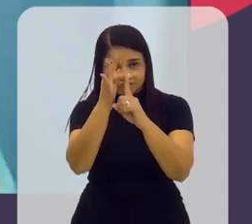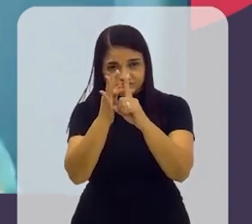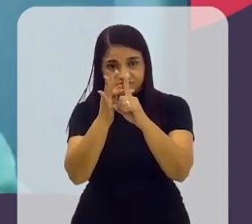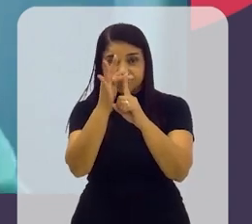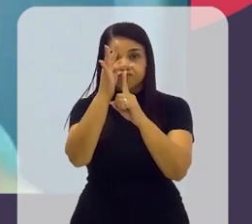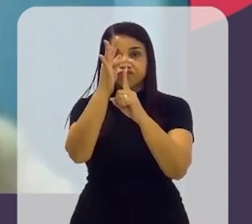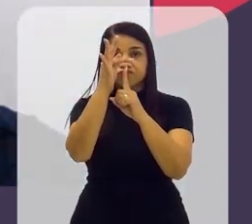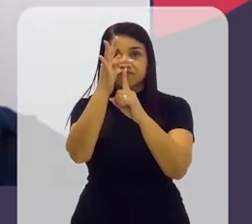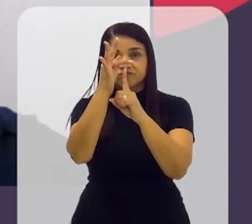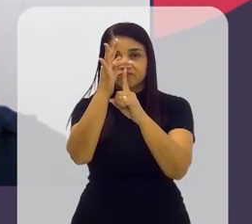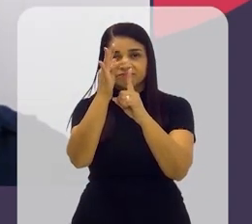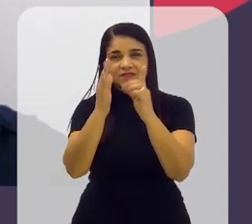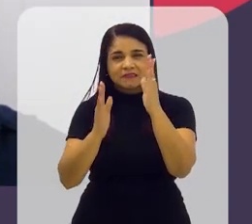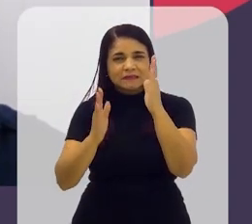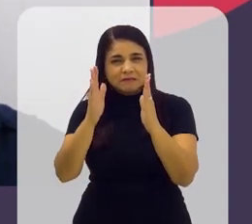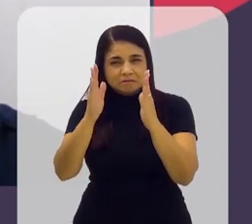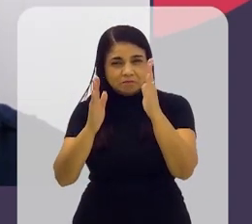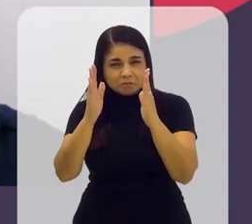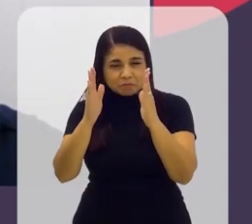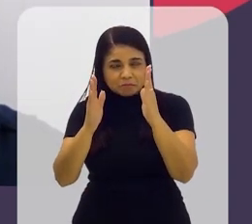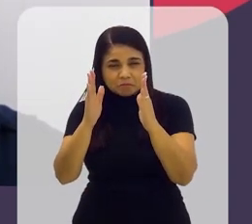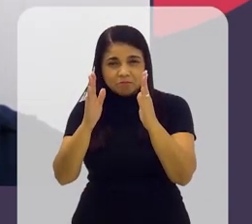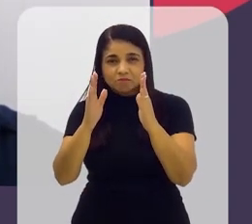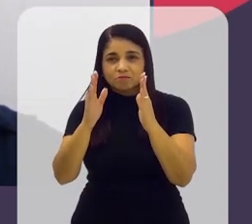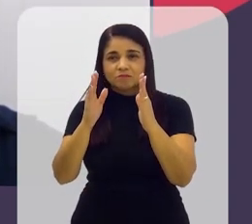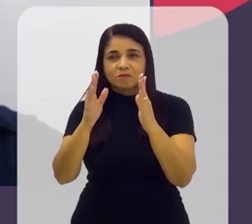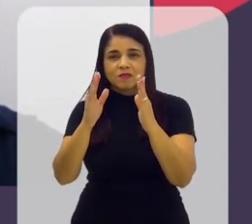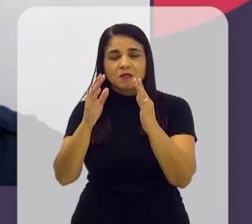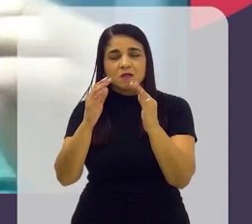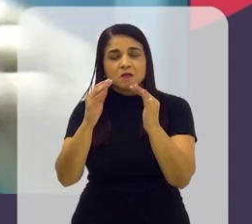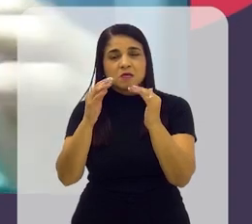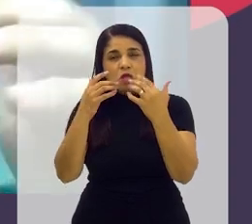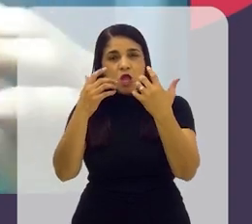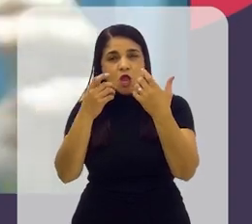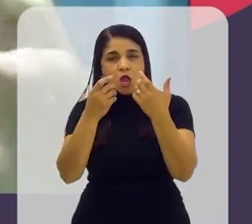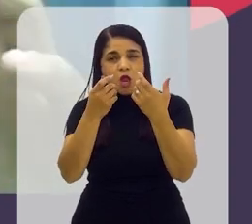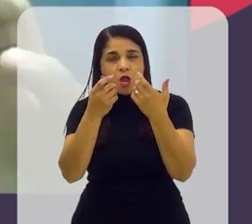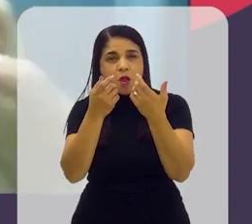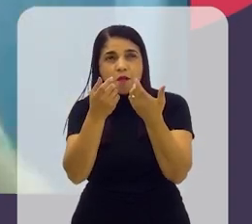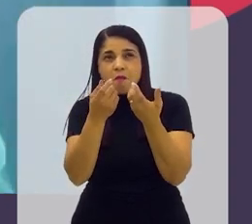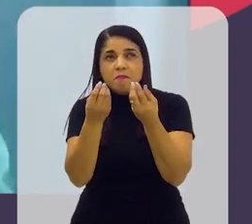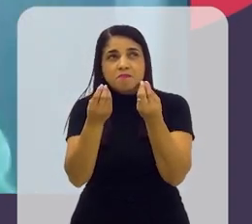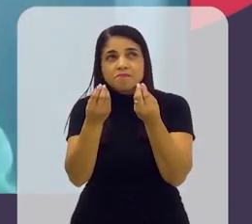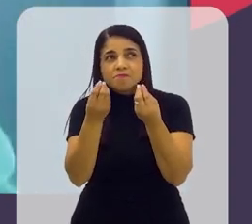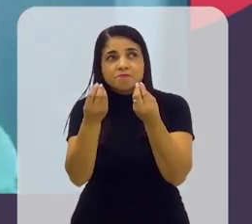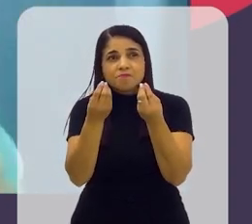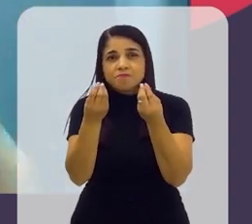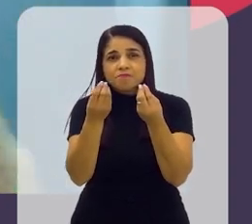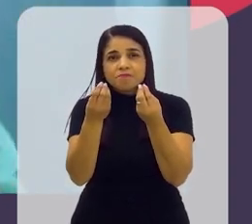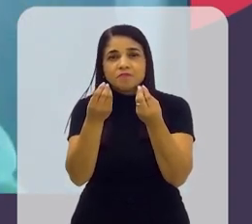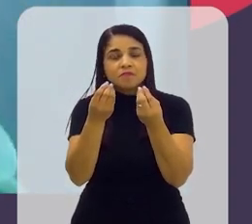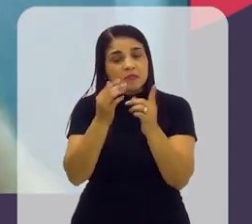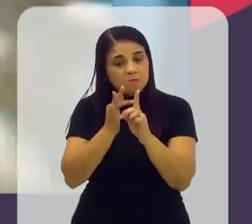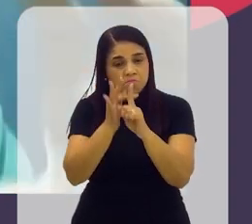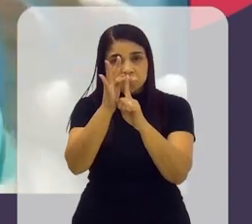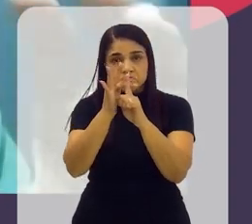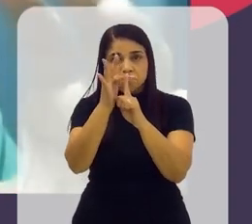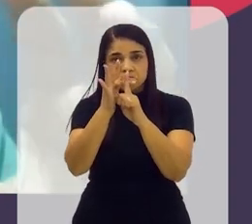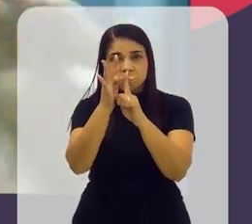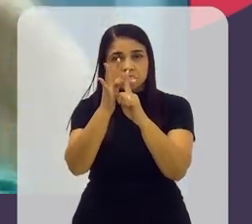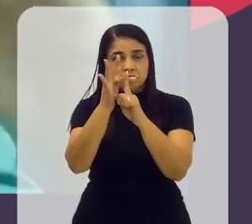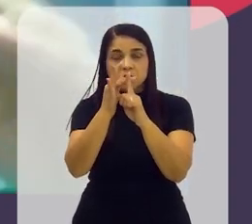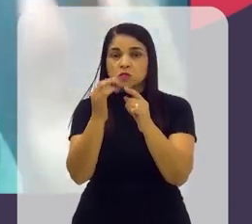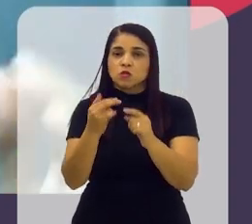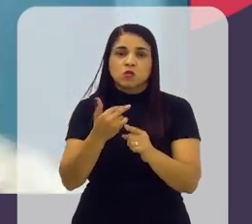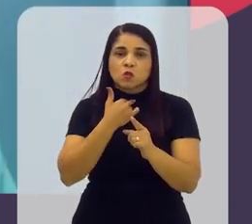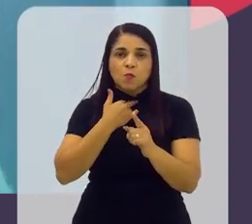muito grande de uma faixa de temperatura e umidade que tem que ser muito, muito, tem que permanecer muito